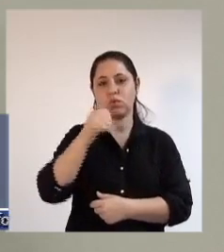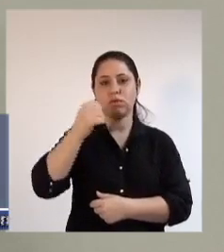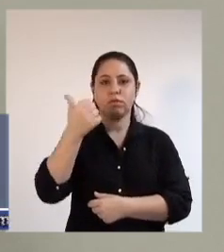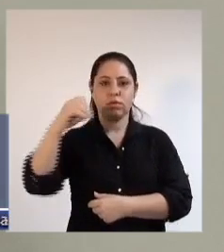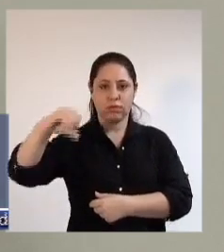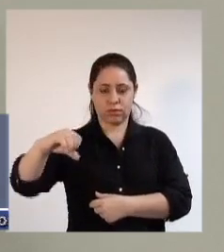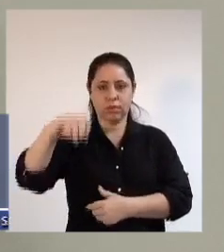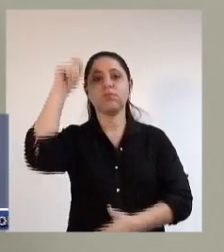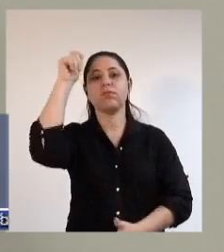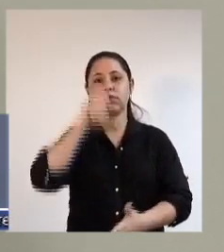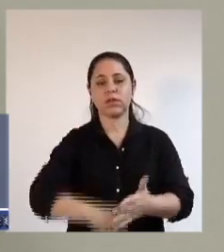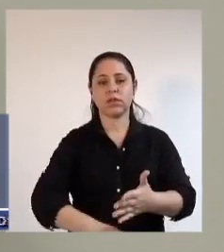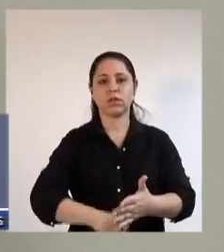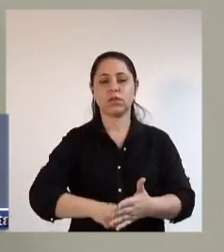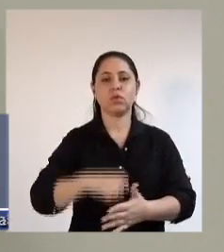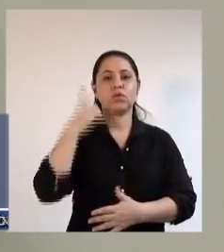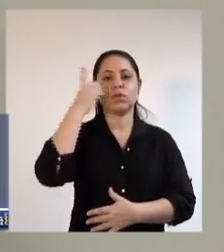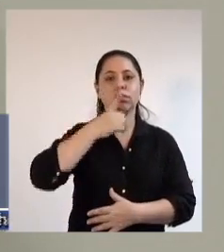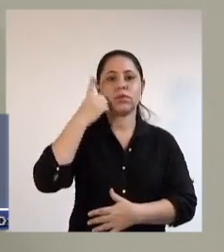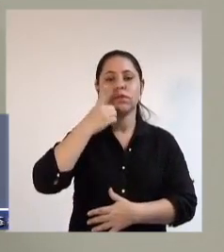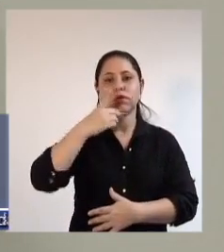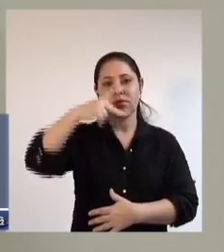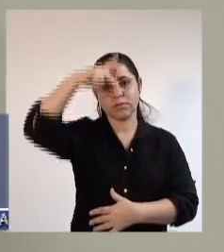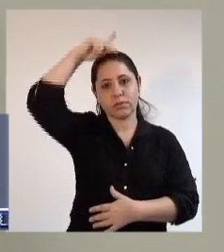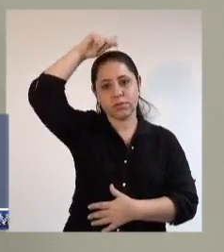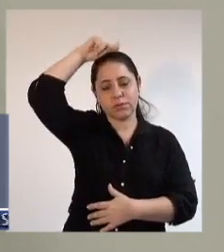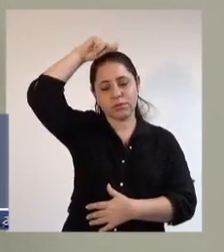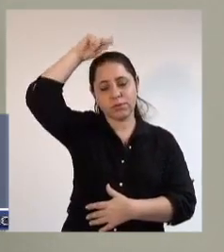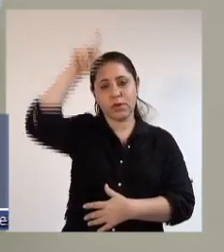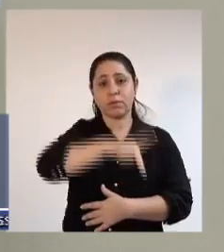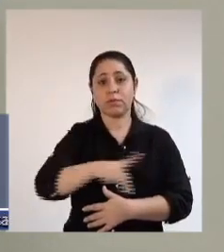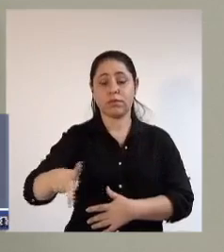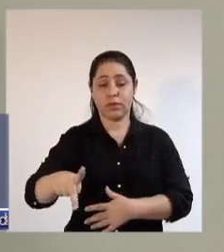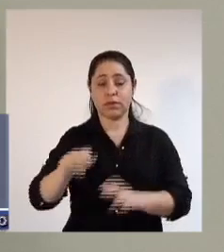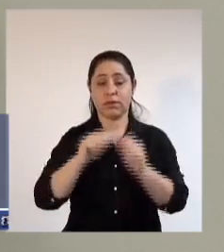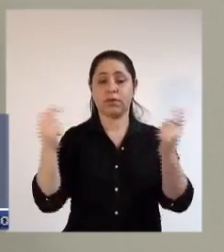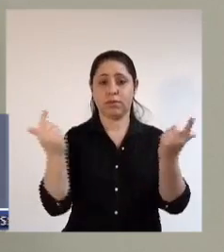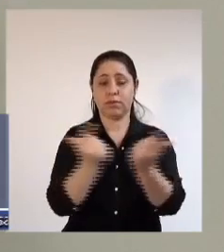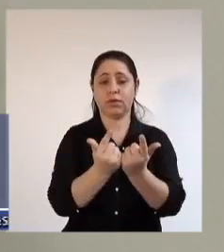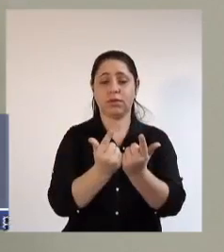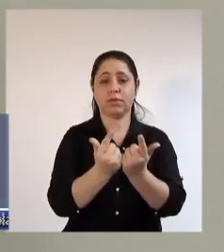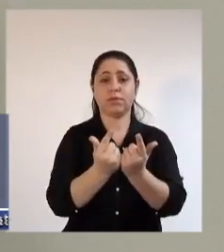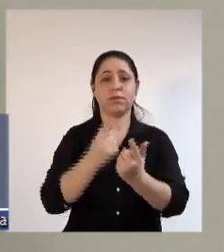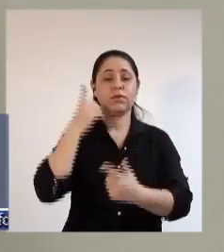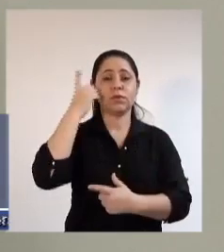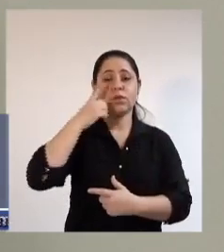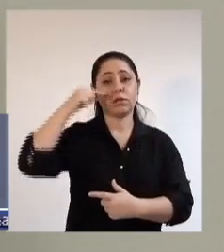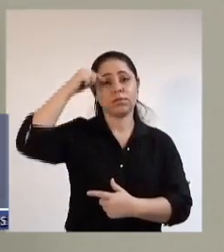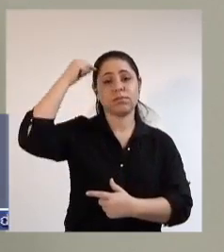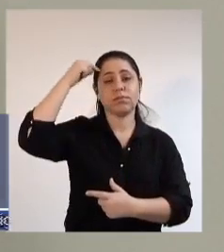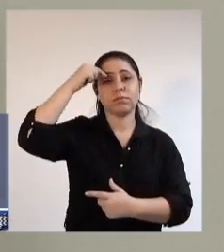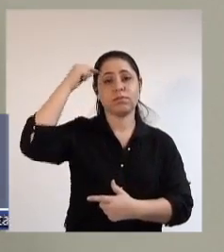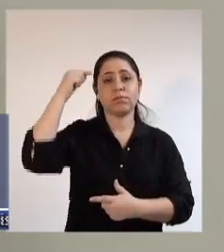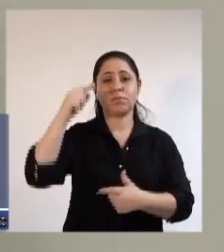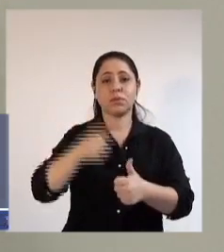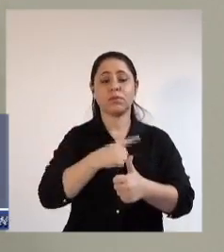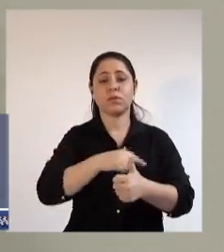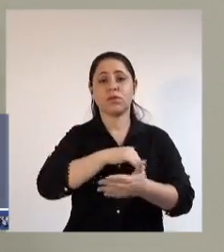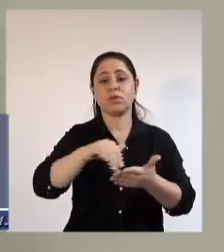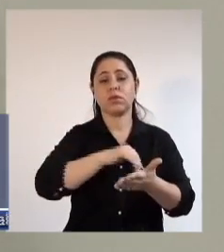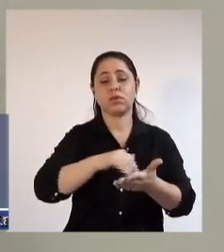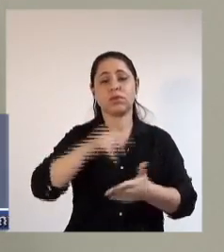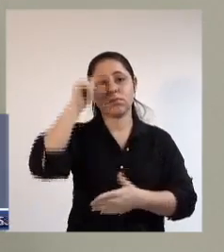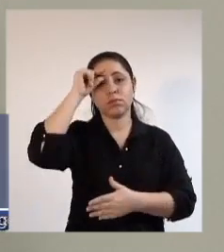assina o ato o deputado paulo correia presente dessa casa deputado zé teixeira 1º secretário e deputado